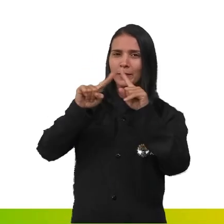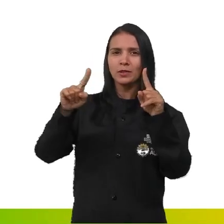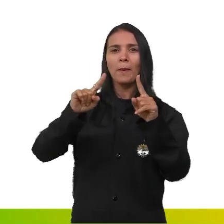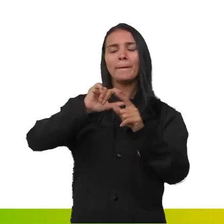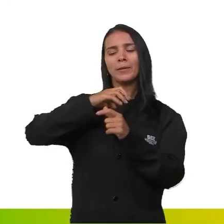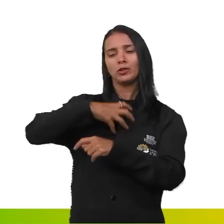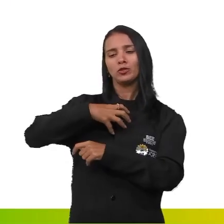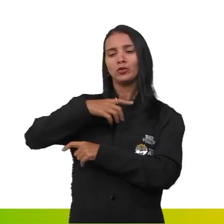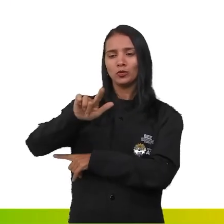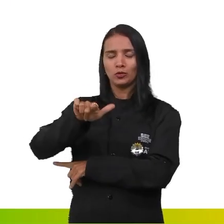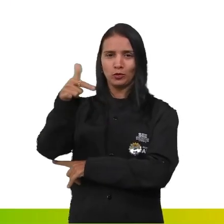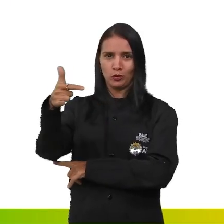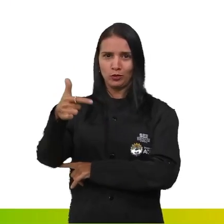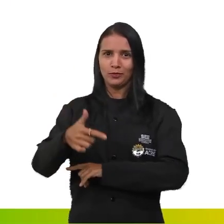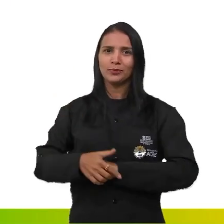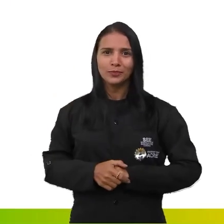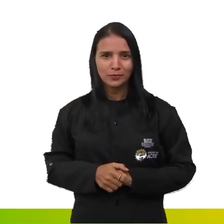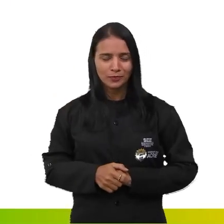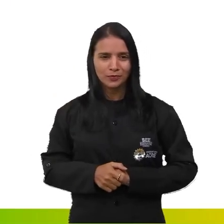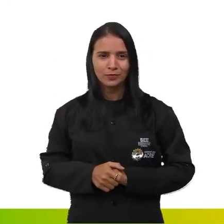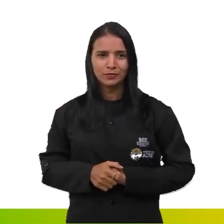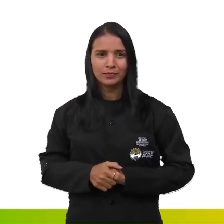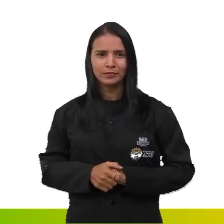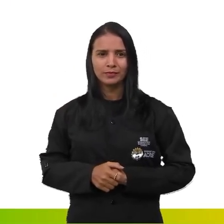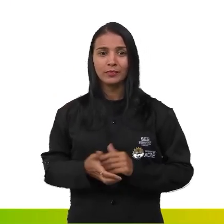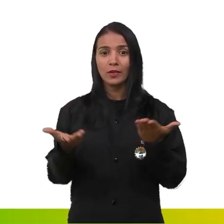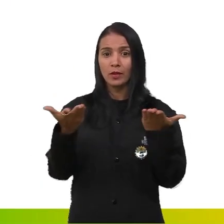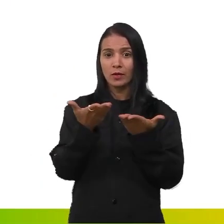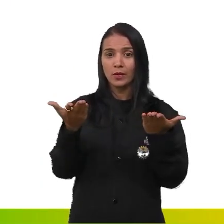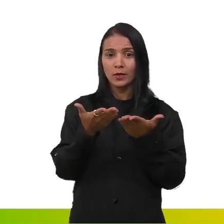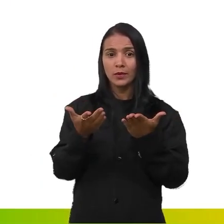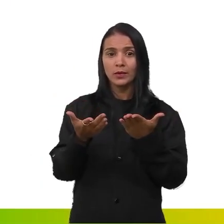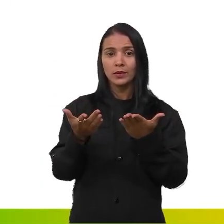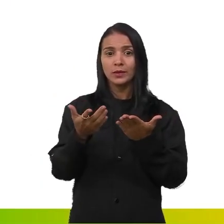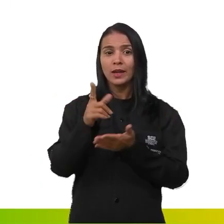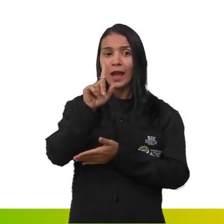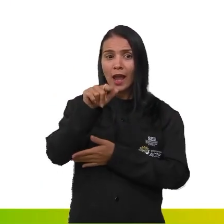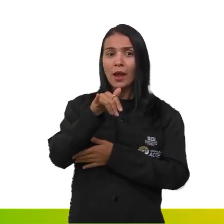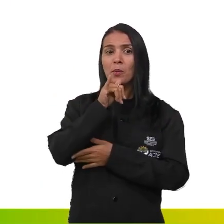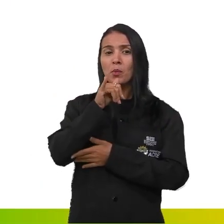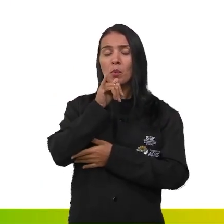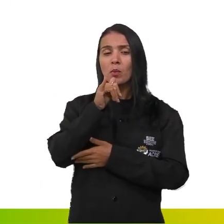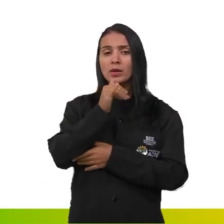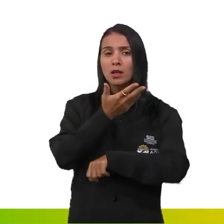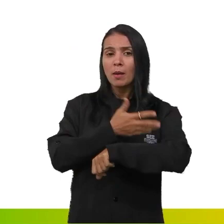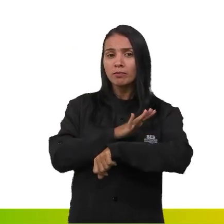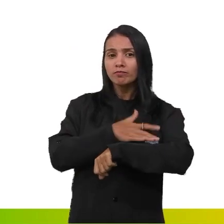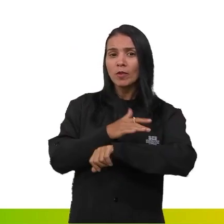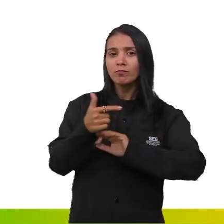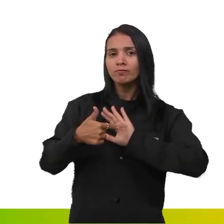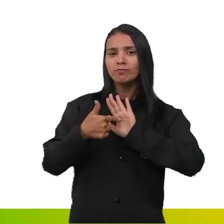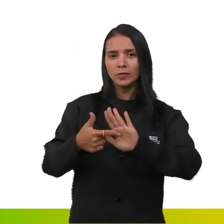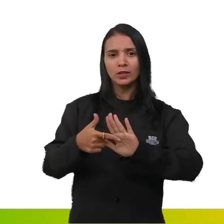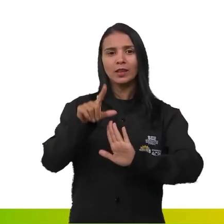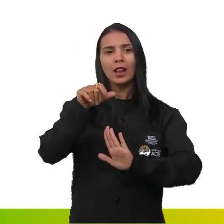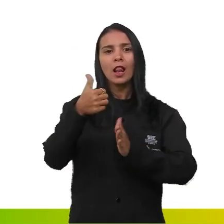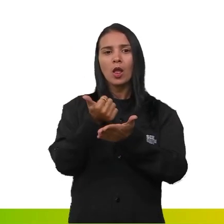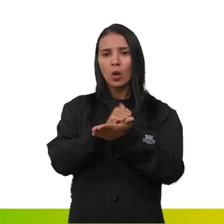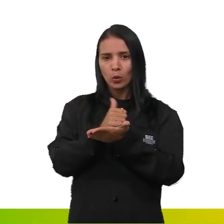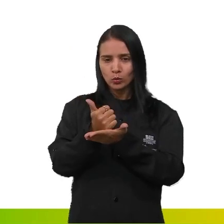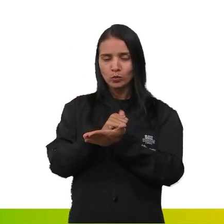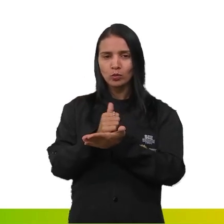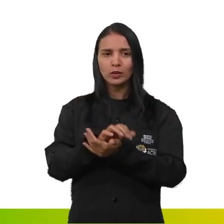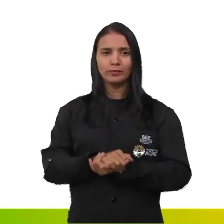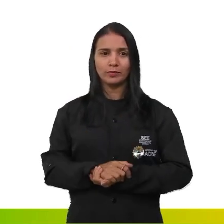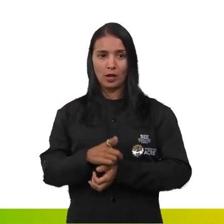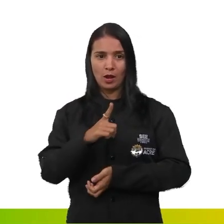Avançando. Aqui temos exemplos práticos de casos de sucesso dos New Games em ação, né? Tem o